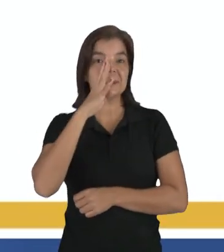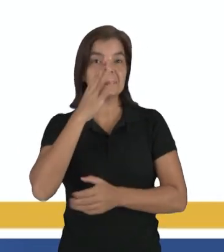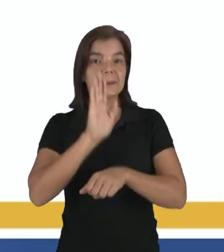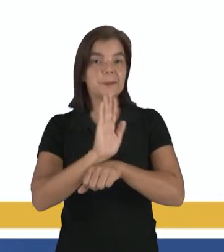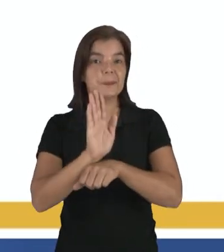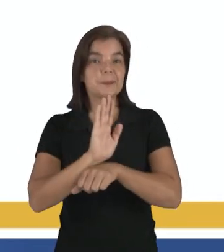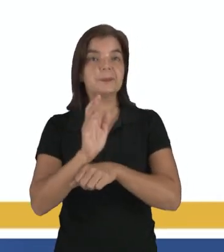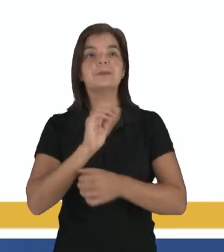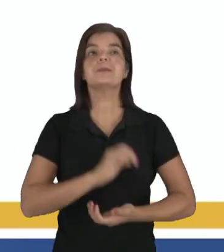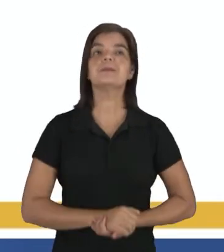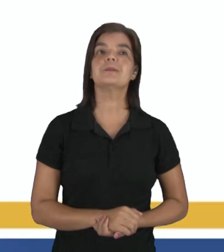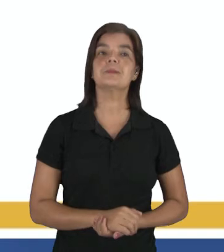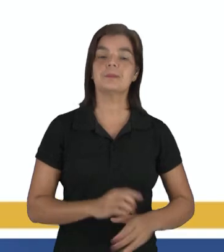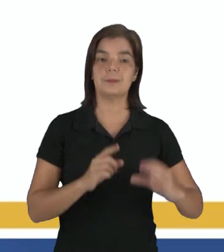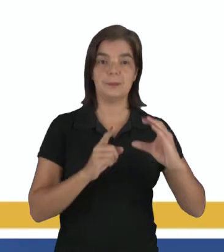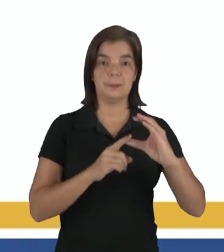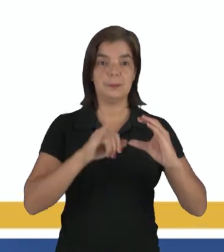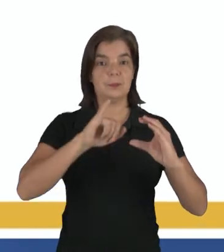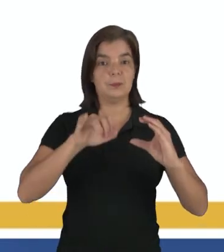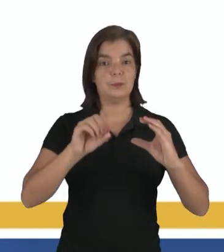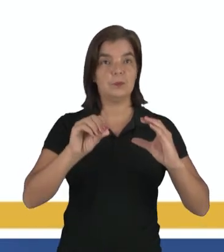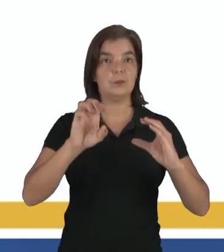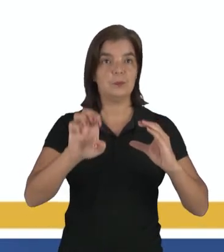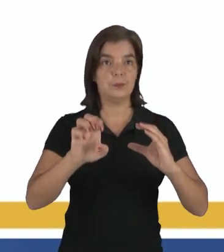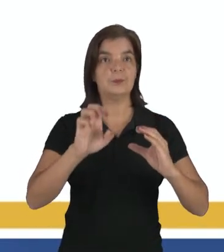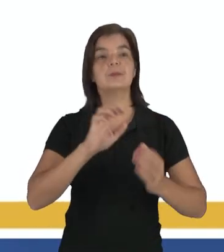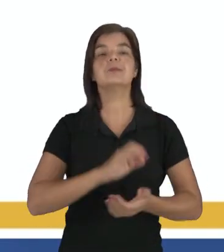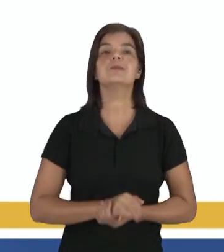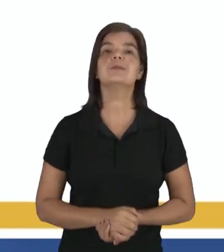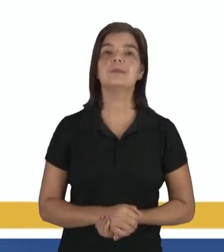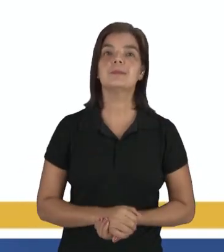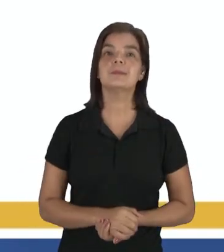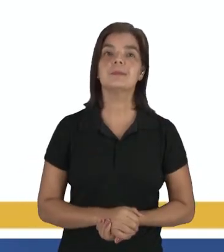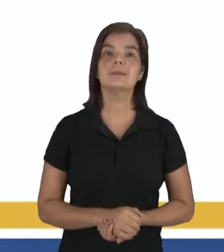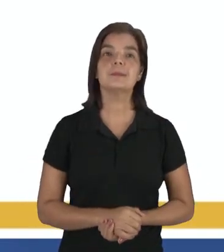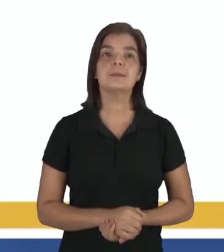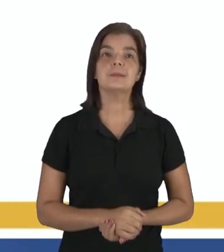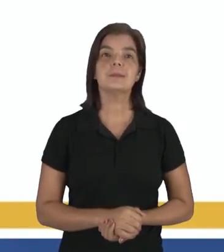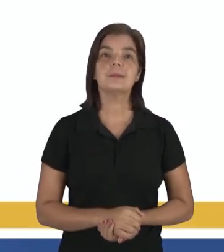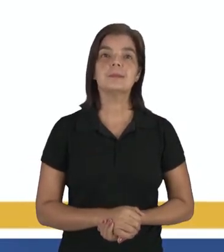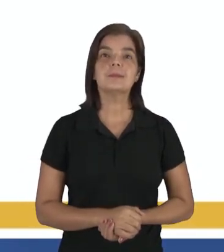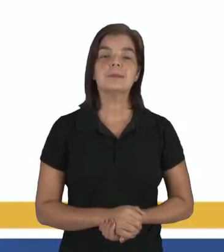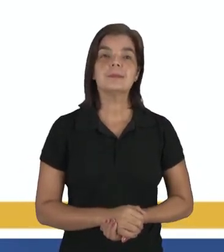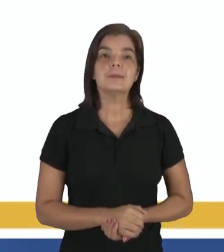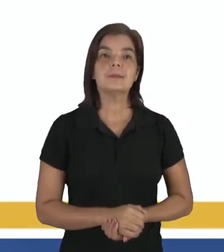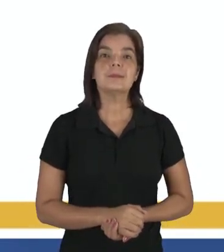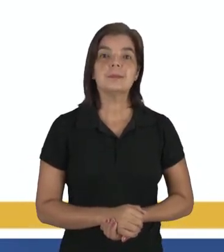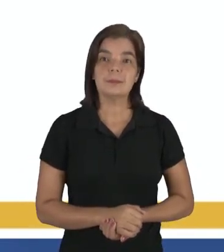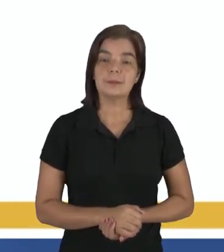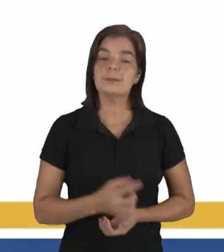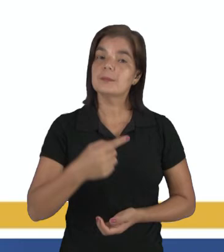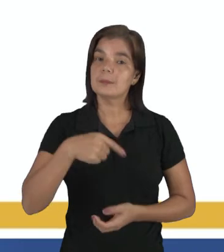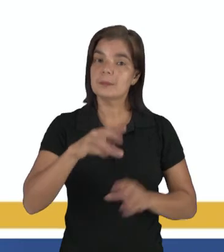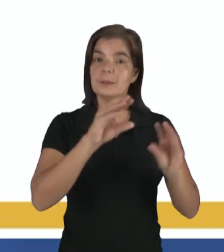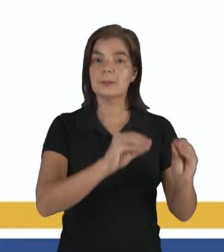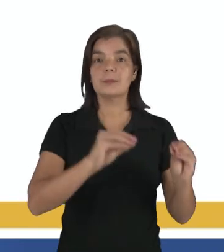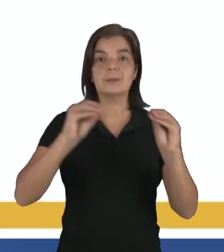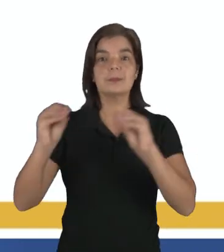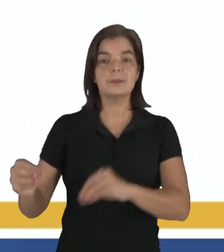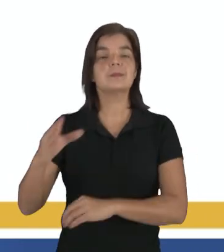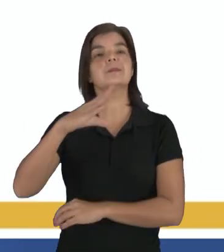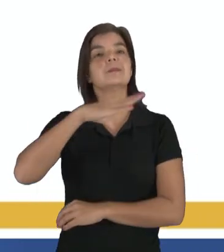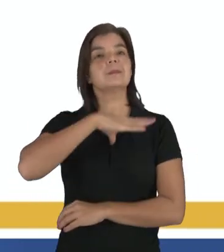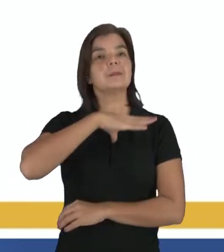filme. Letra C. Joe is going to move to another city. O Joe está indo se mudar, está